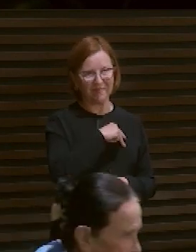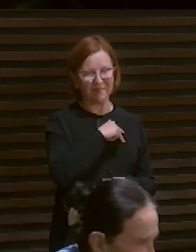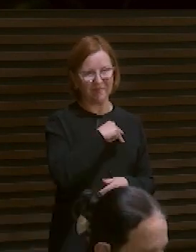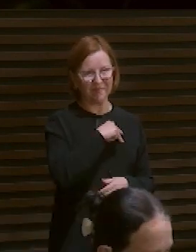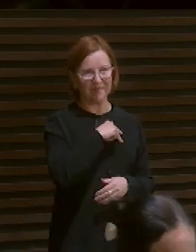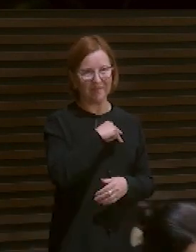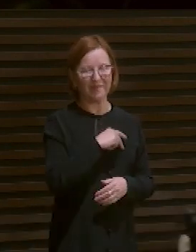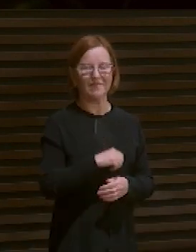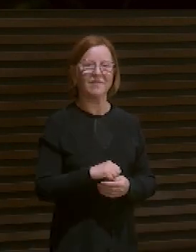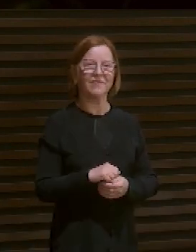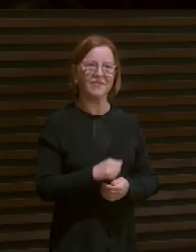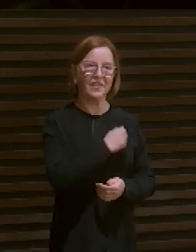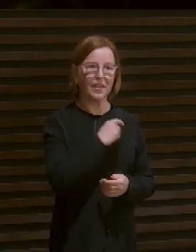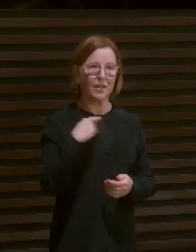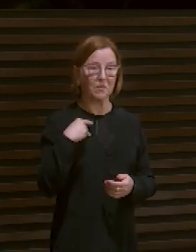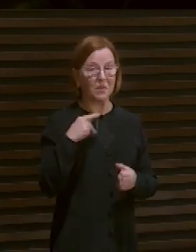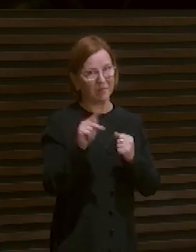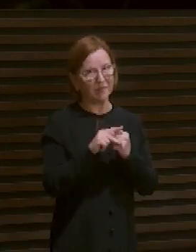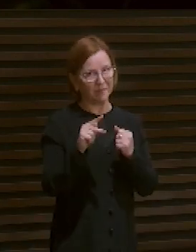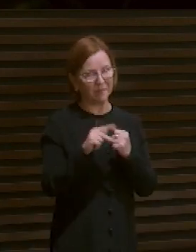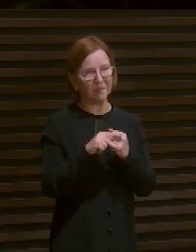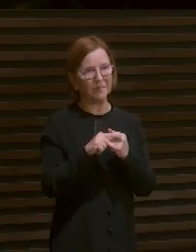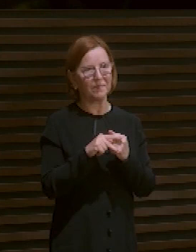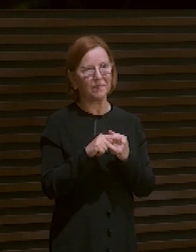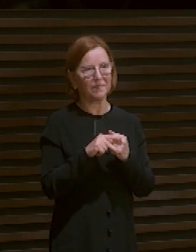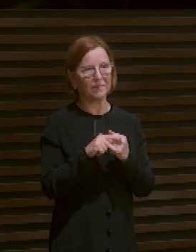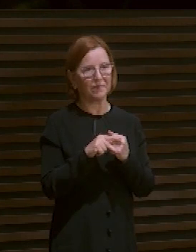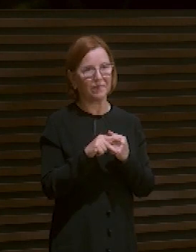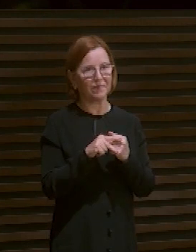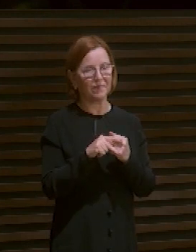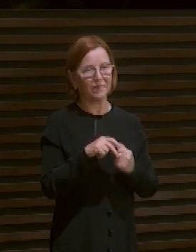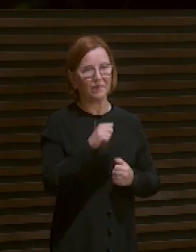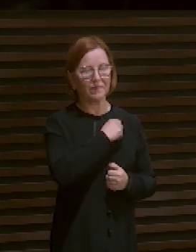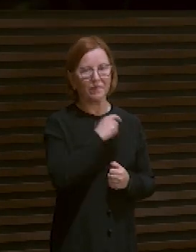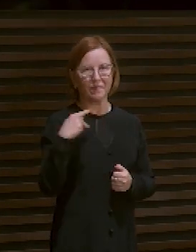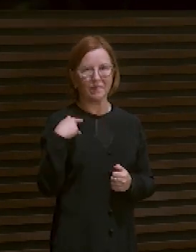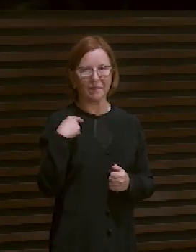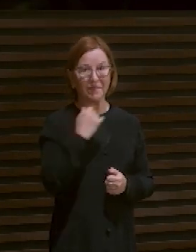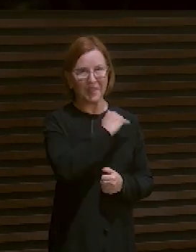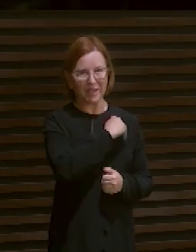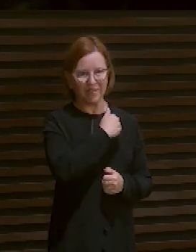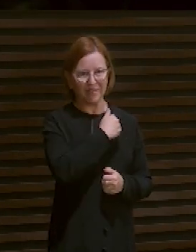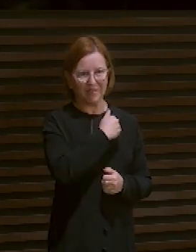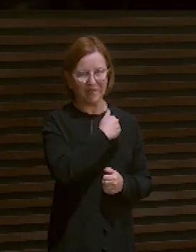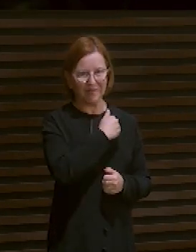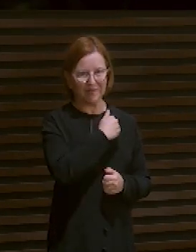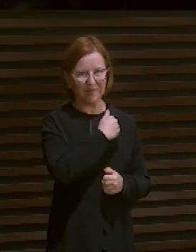pelo apóstolo Pedro, pelo apóstolo João,